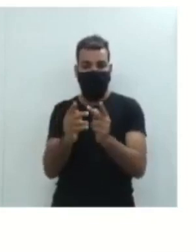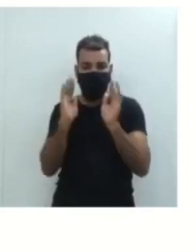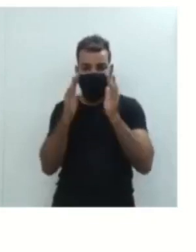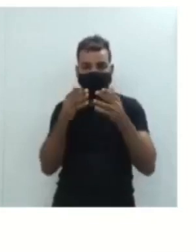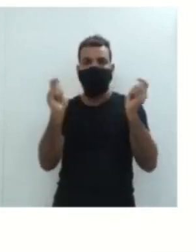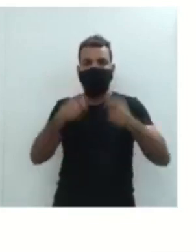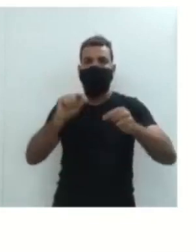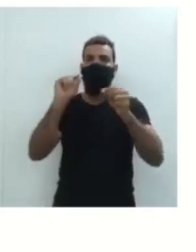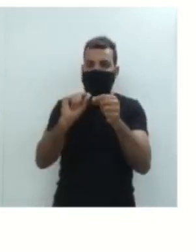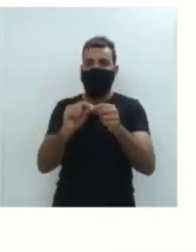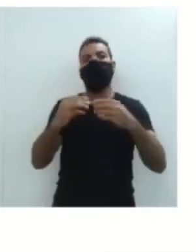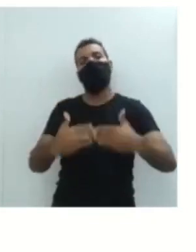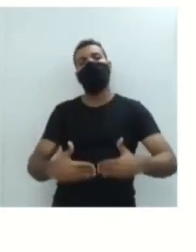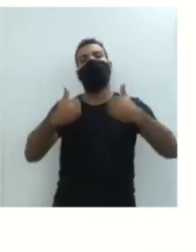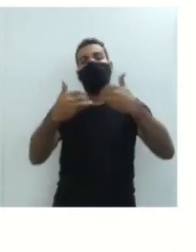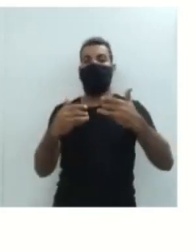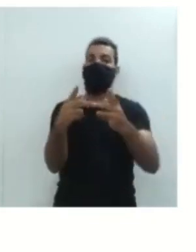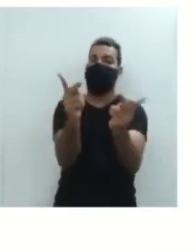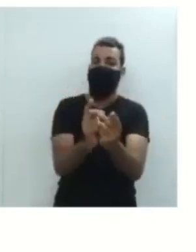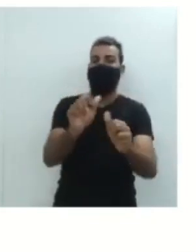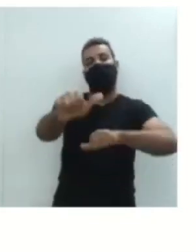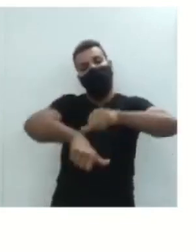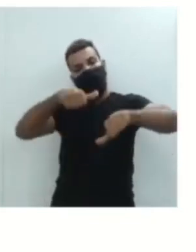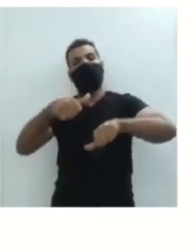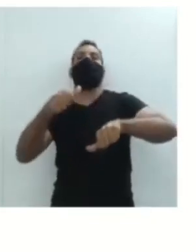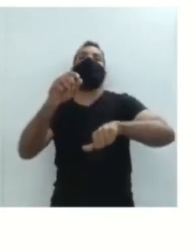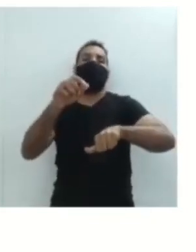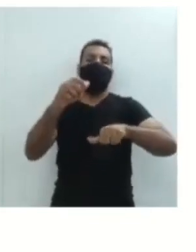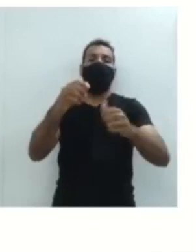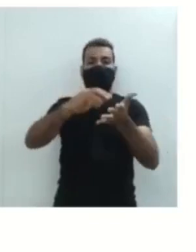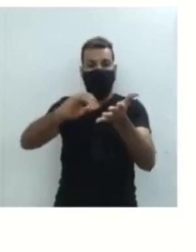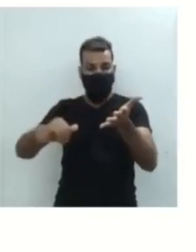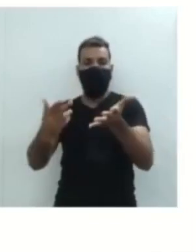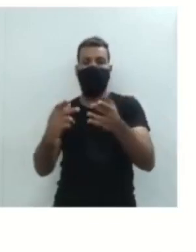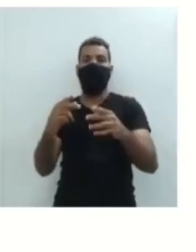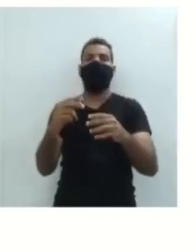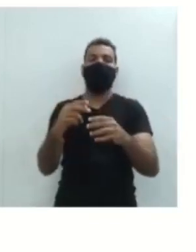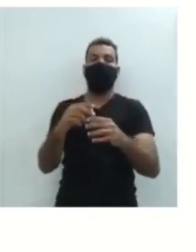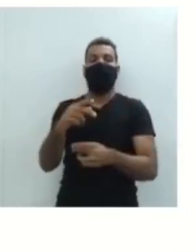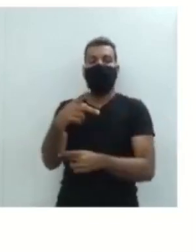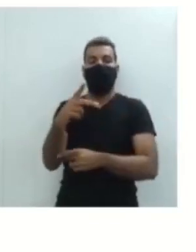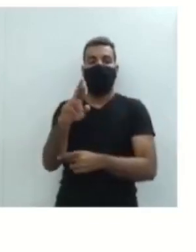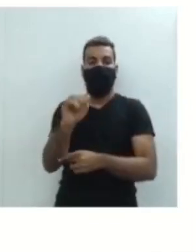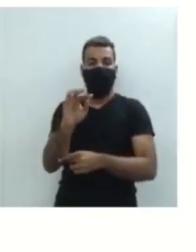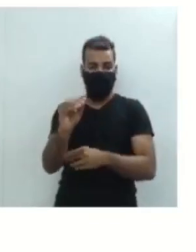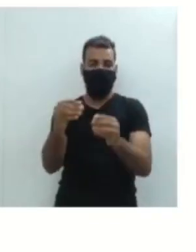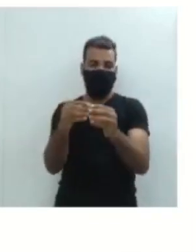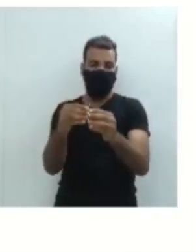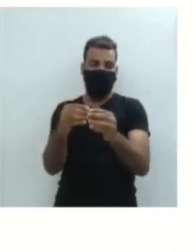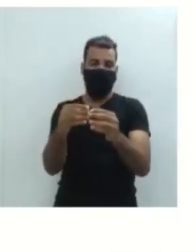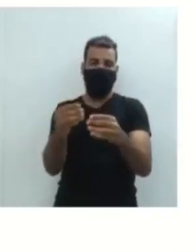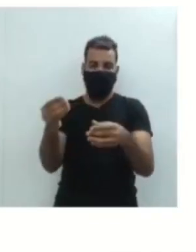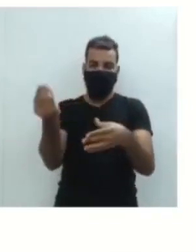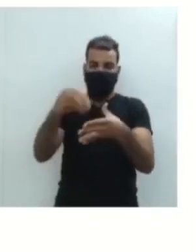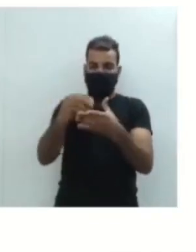para poder chamar o método remover prato da nossa do nosso objeto repositório prato da classe repositório